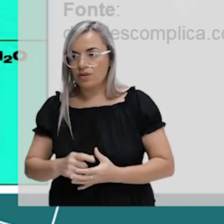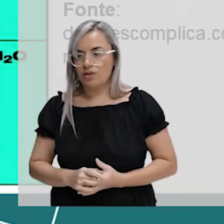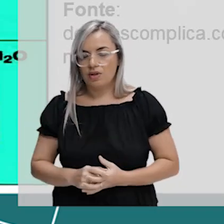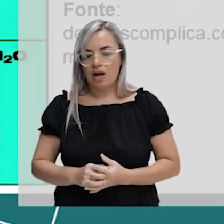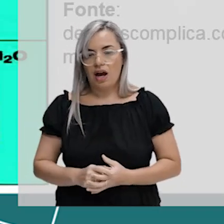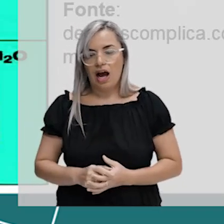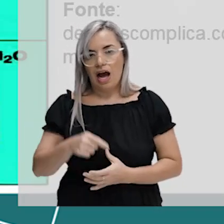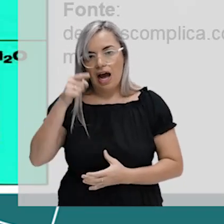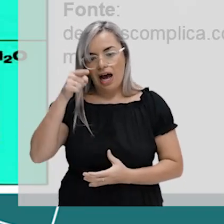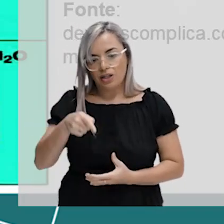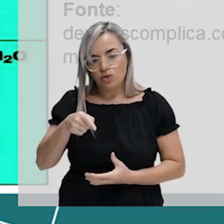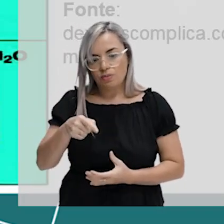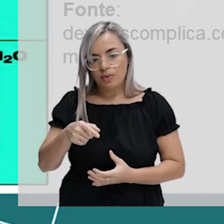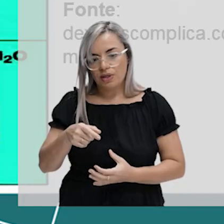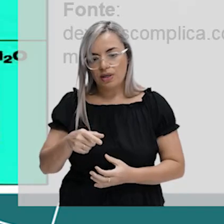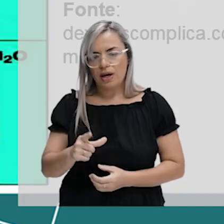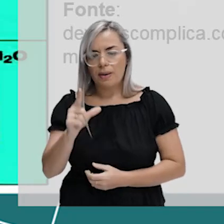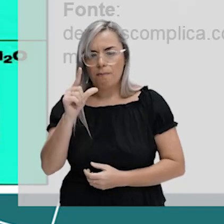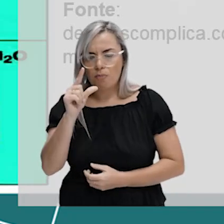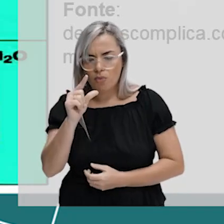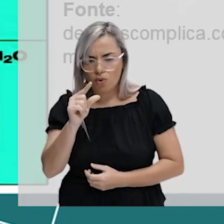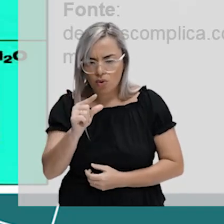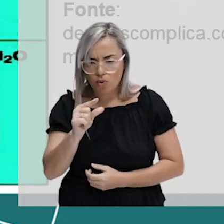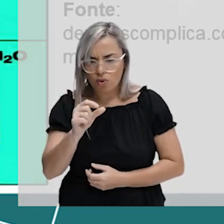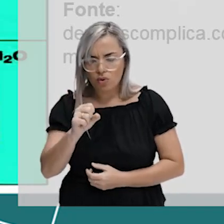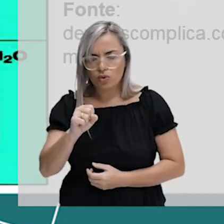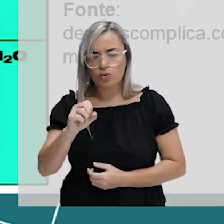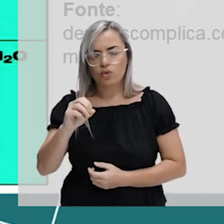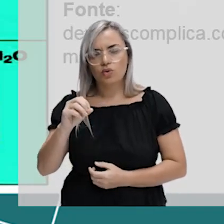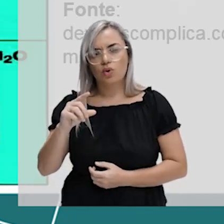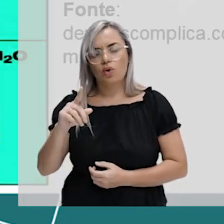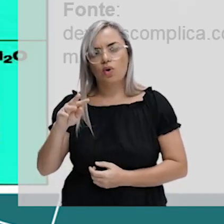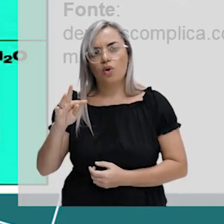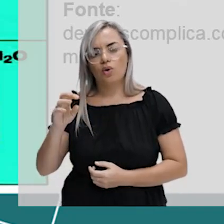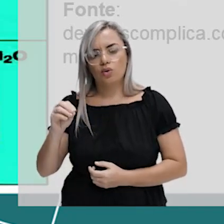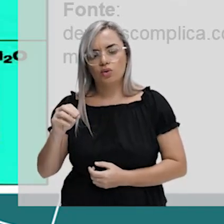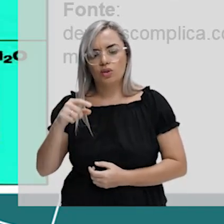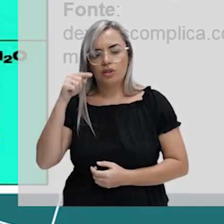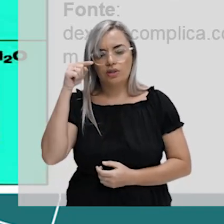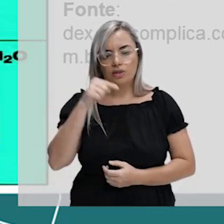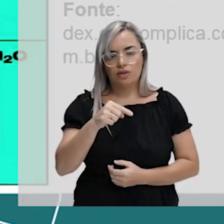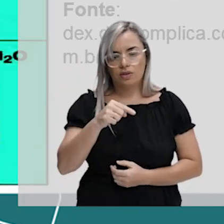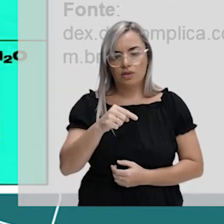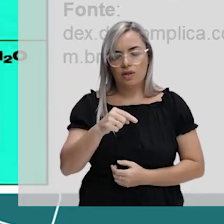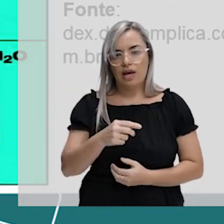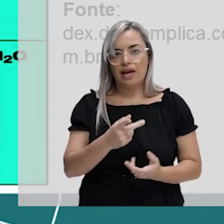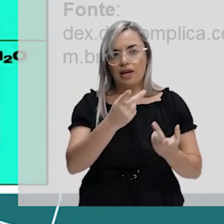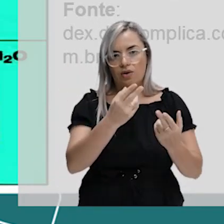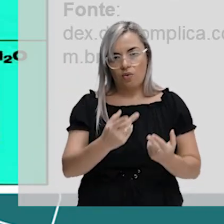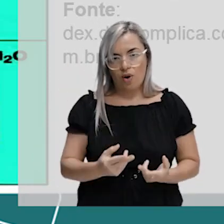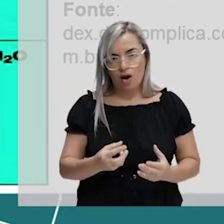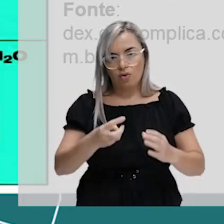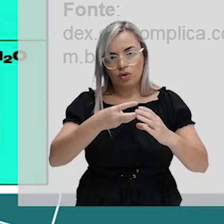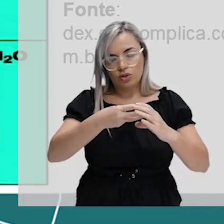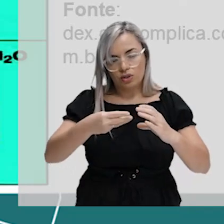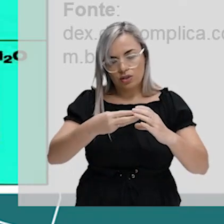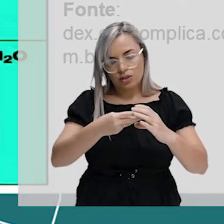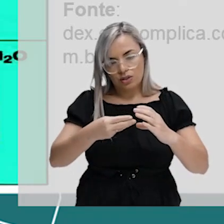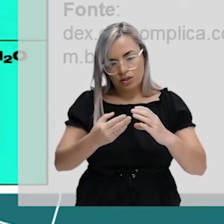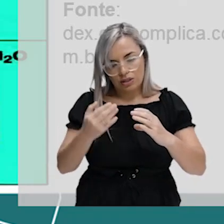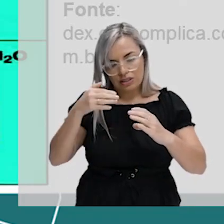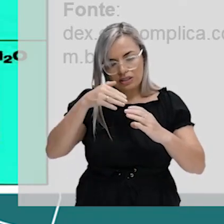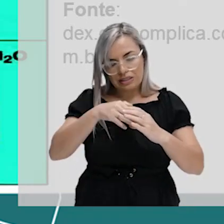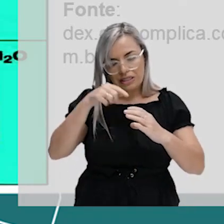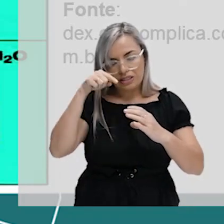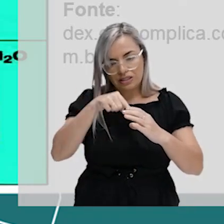de soluto. E nessa outra, ela tem a mesma concentração de dentro da célula. Então, por exemplo, se eu jogar